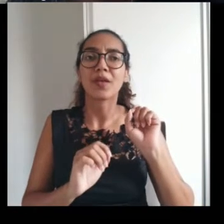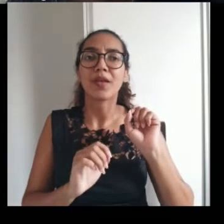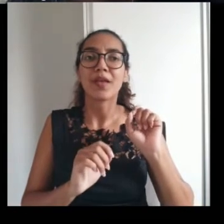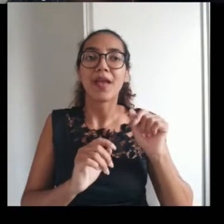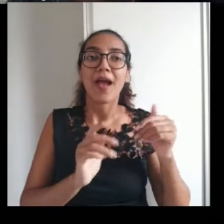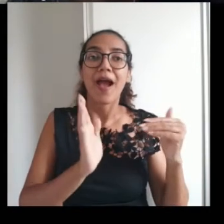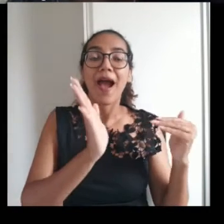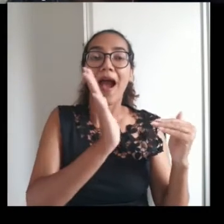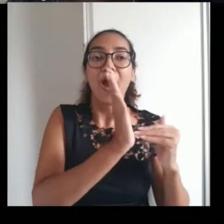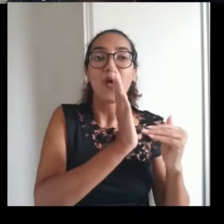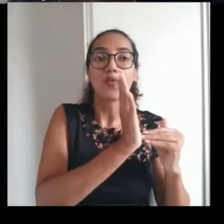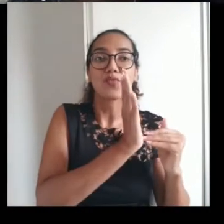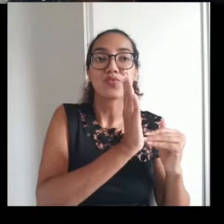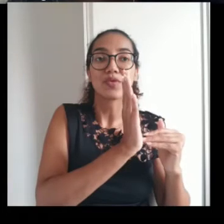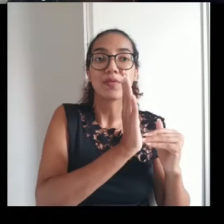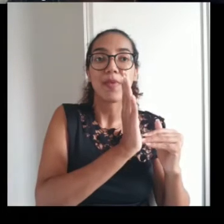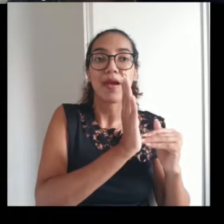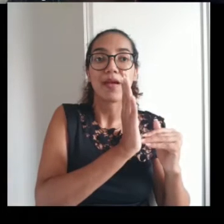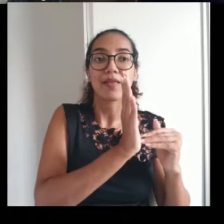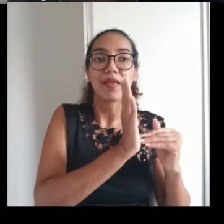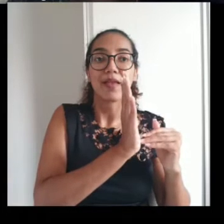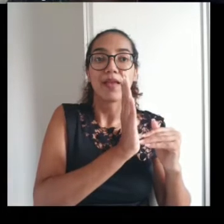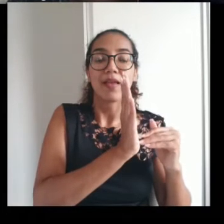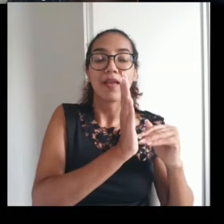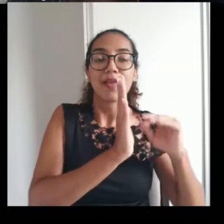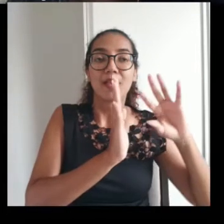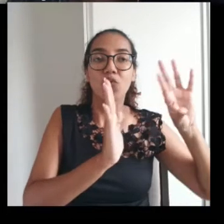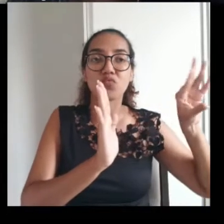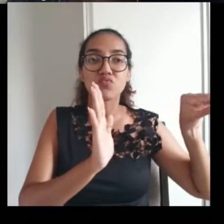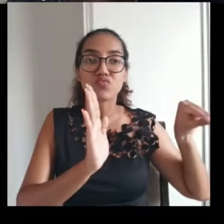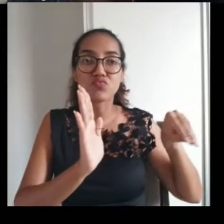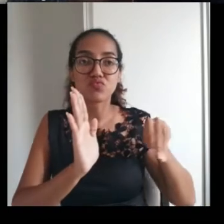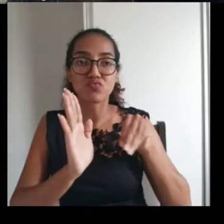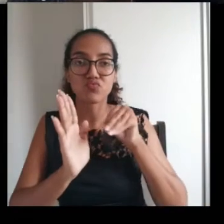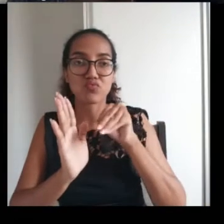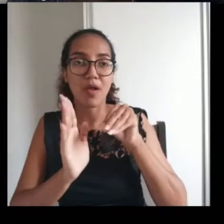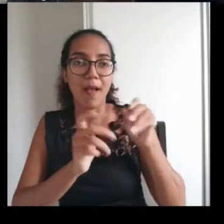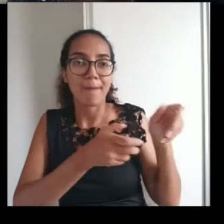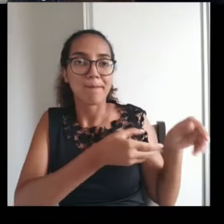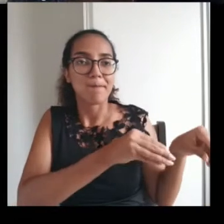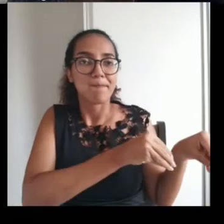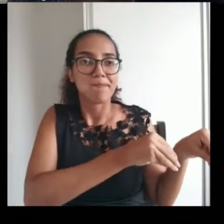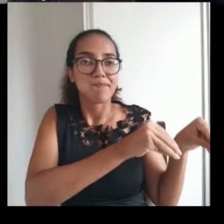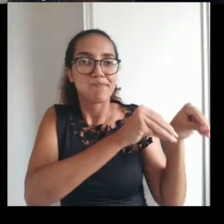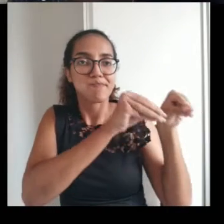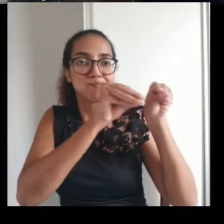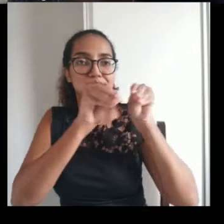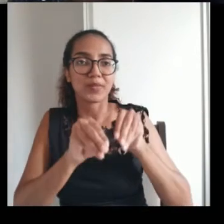e preencher o buraco da conta que eu removi. E depois eu volto à posição de próxima para